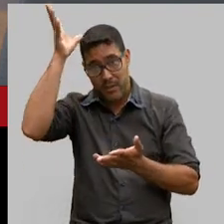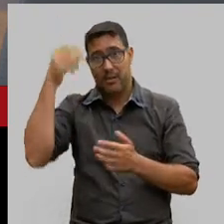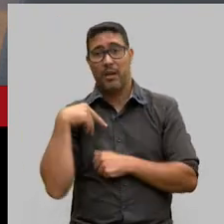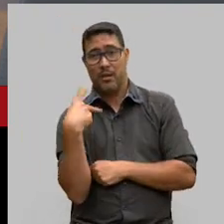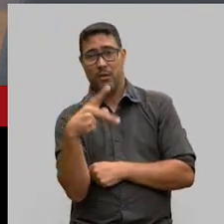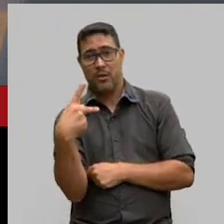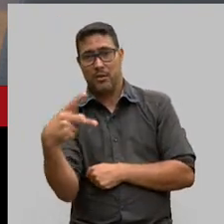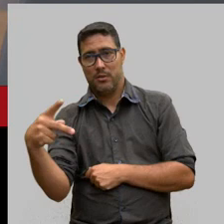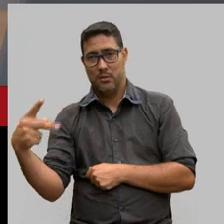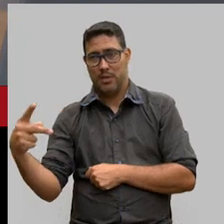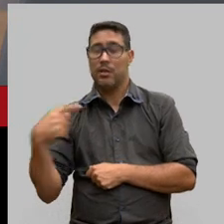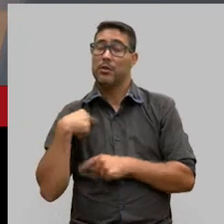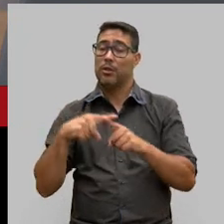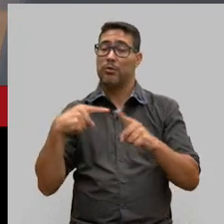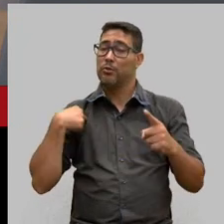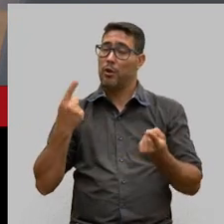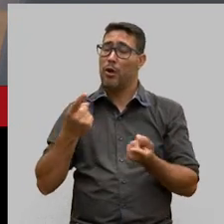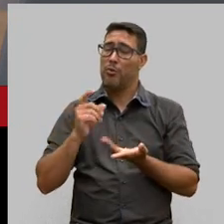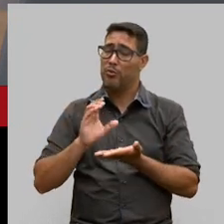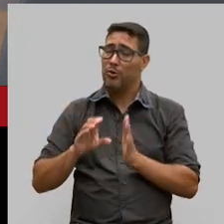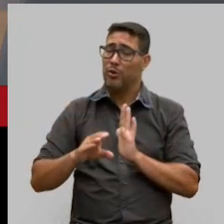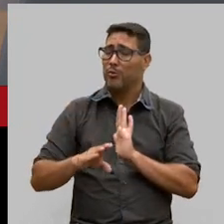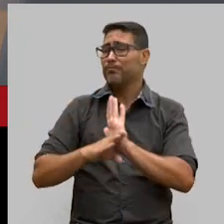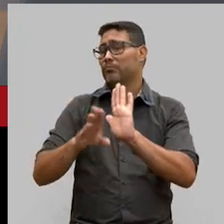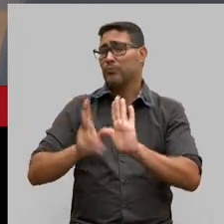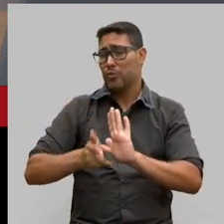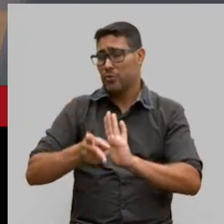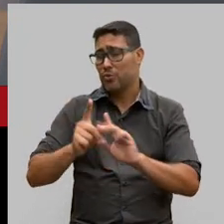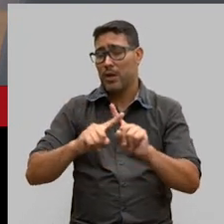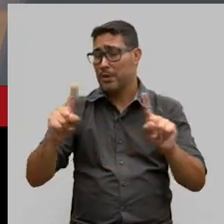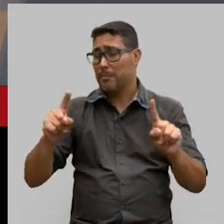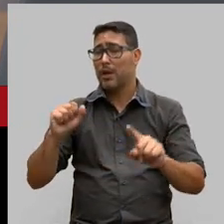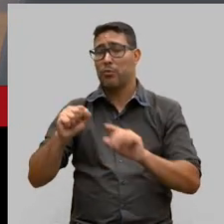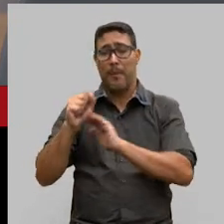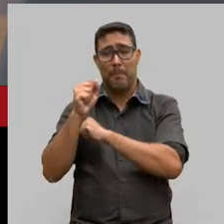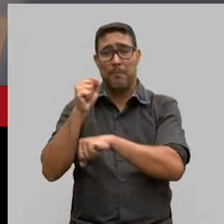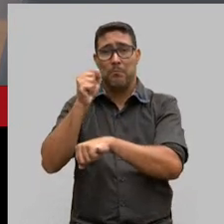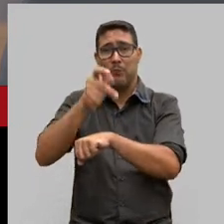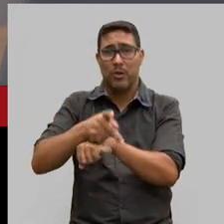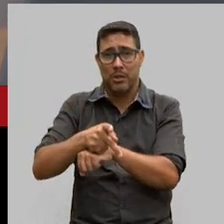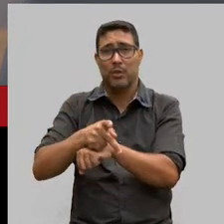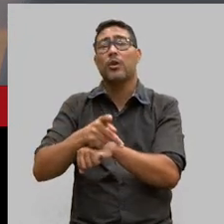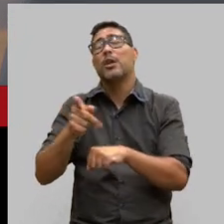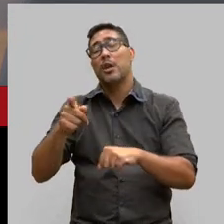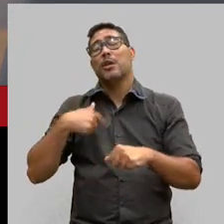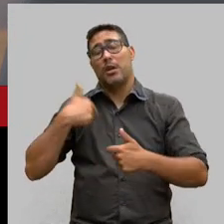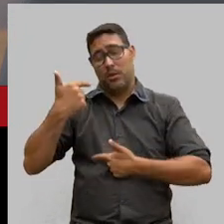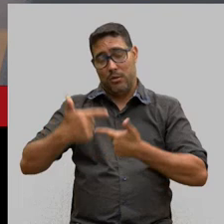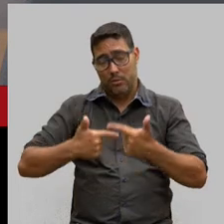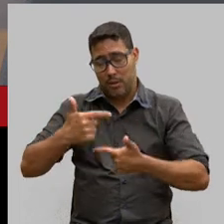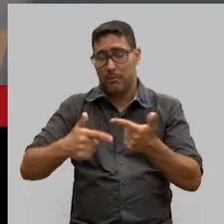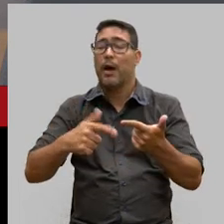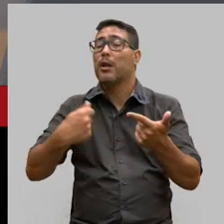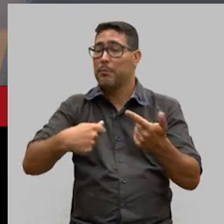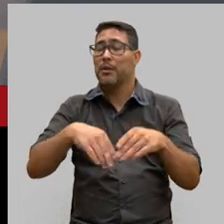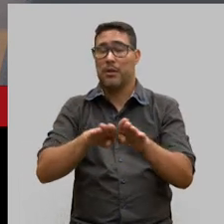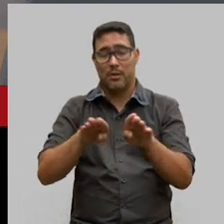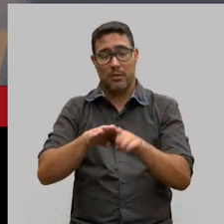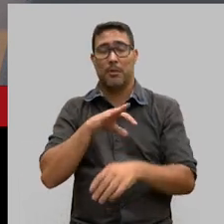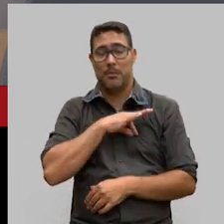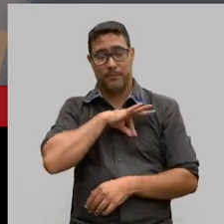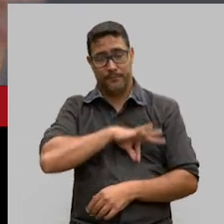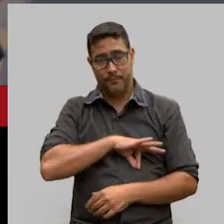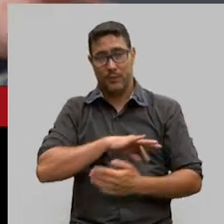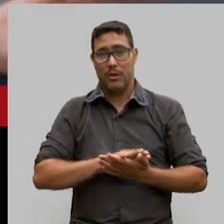prestação continuada mas sim uma aposentadoria porque o trabalho deve ser remunerado e deve considerar como um trabalho então é nessa perspectiva